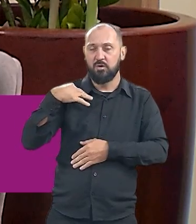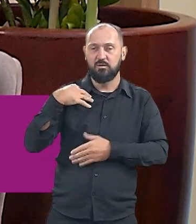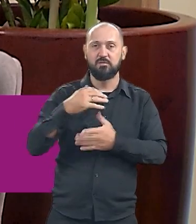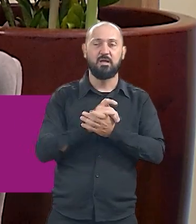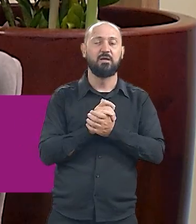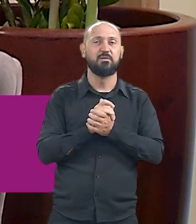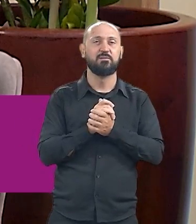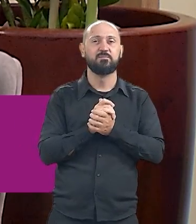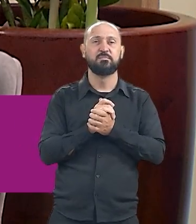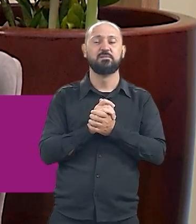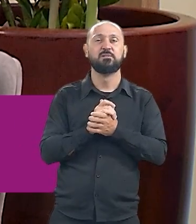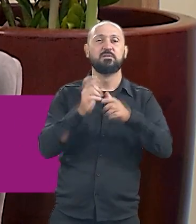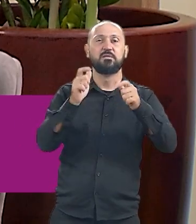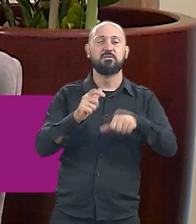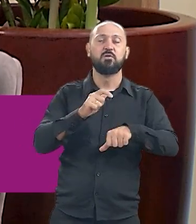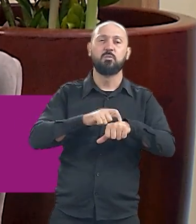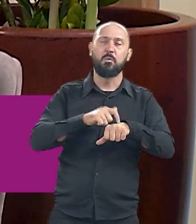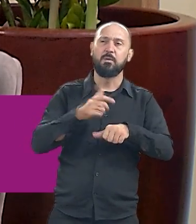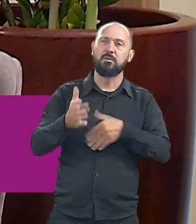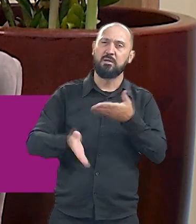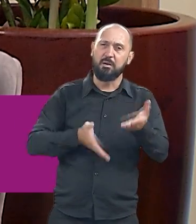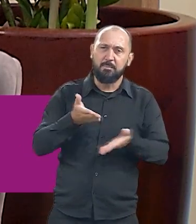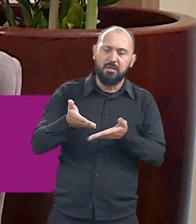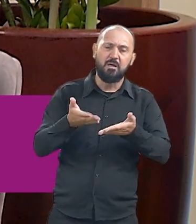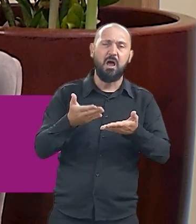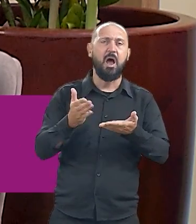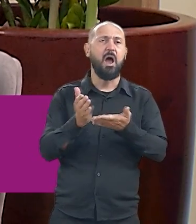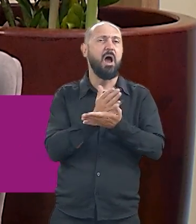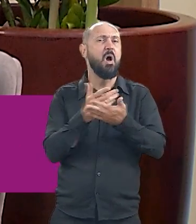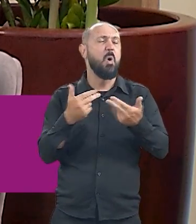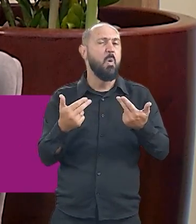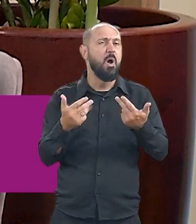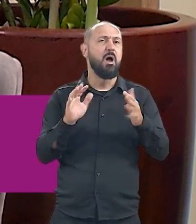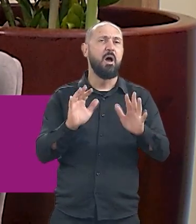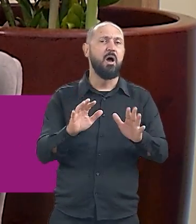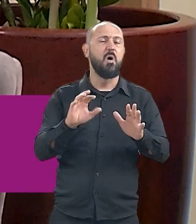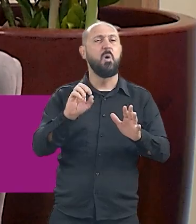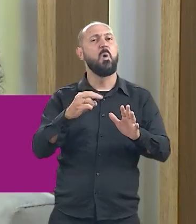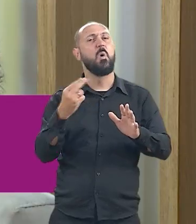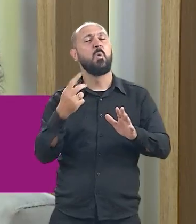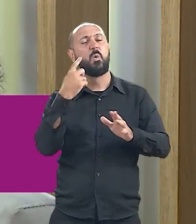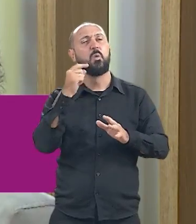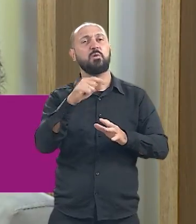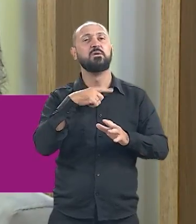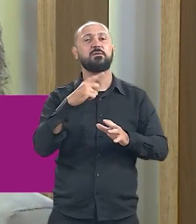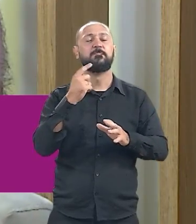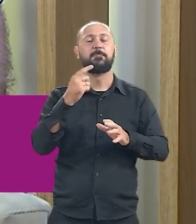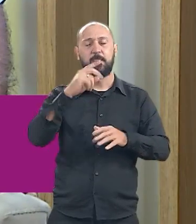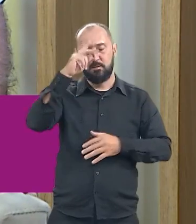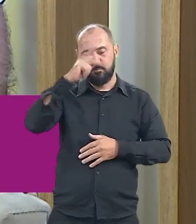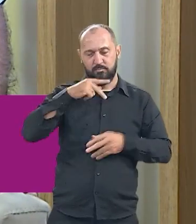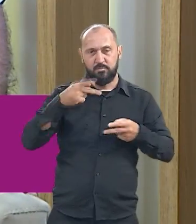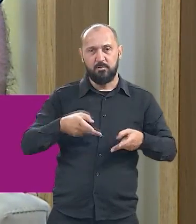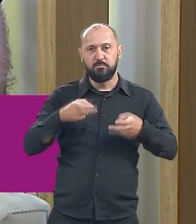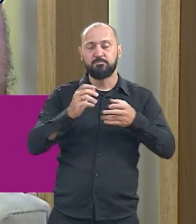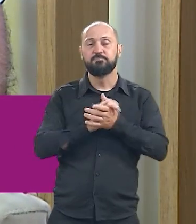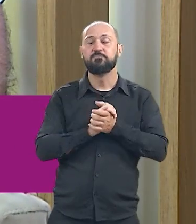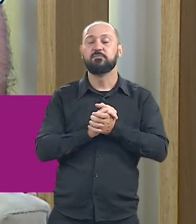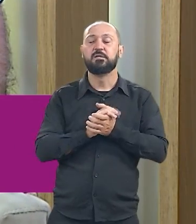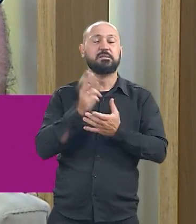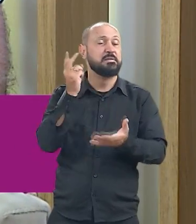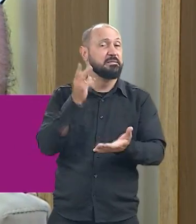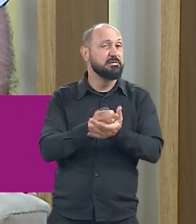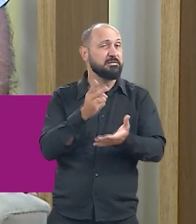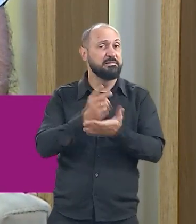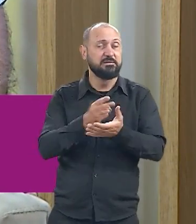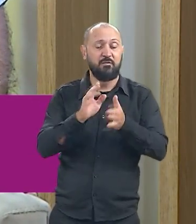de terapia, ou faça terapia, ou tenha algo em relação a investir em autoconhecimento? Não, investir em autoconhecimento, isso